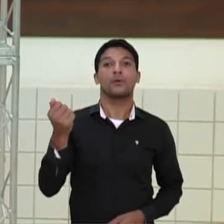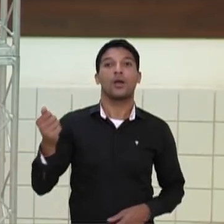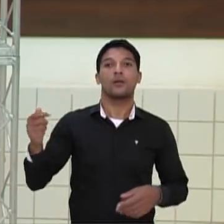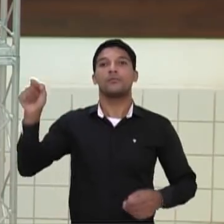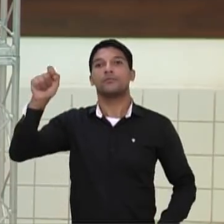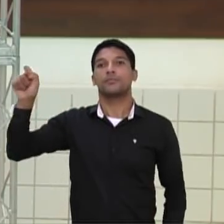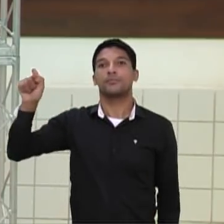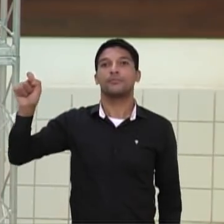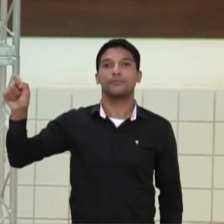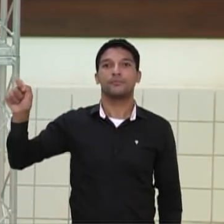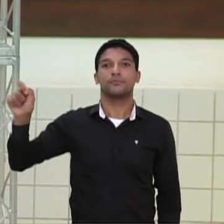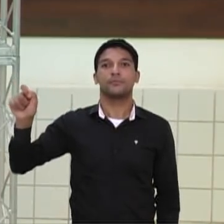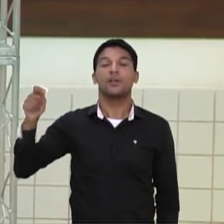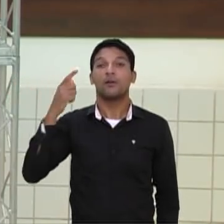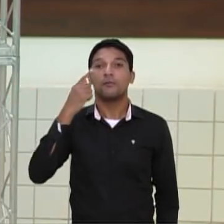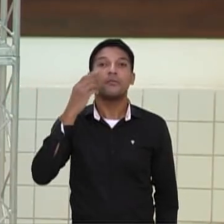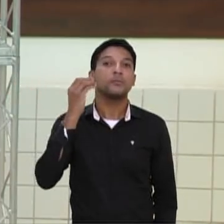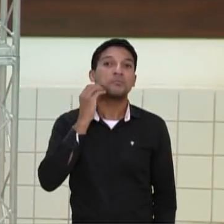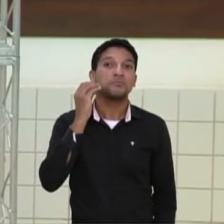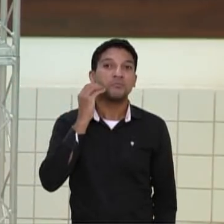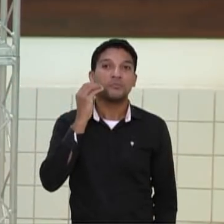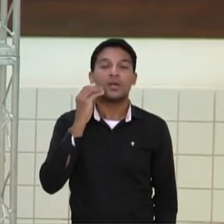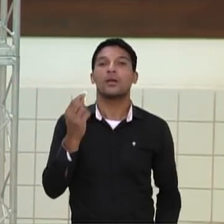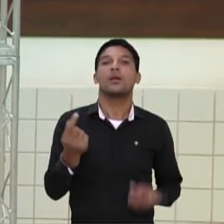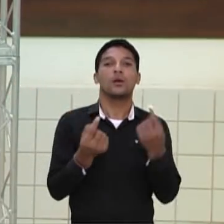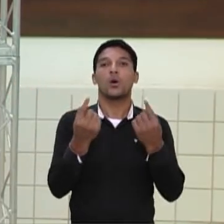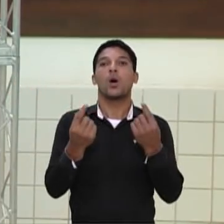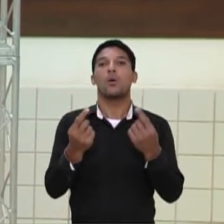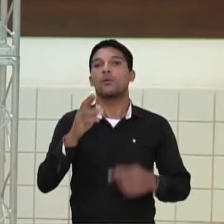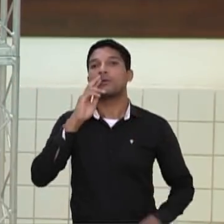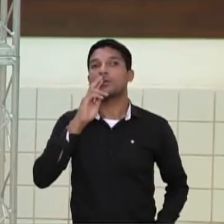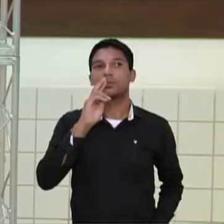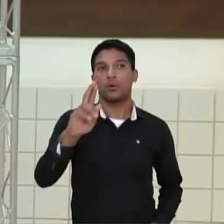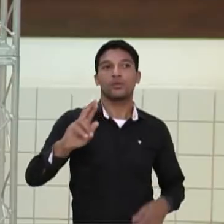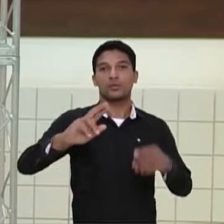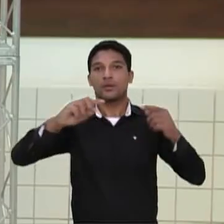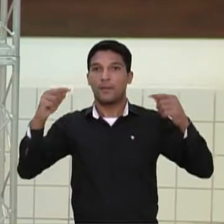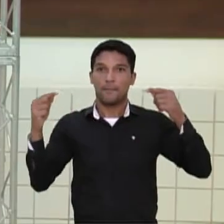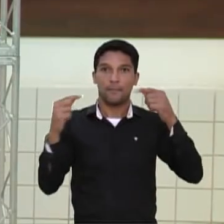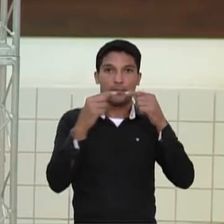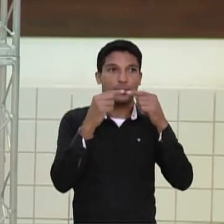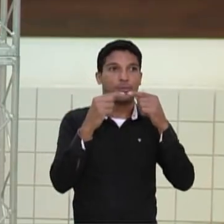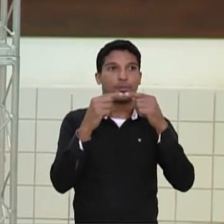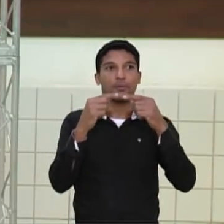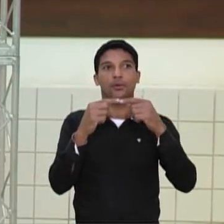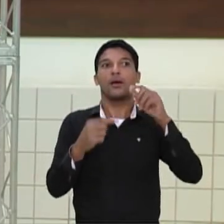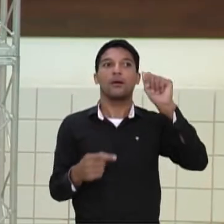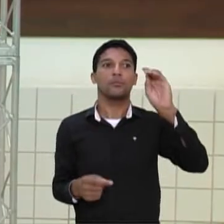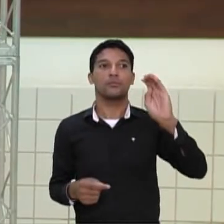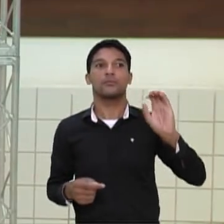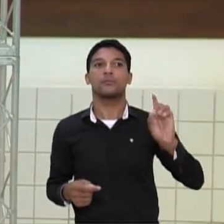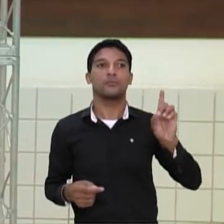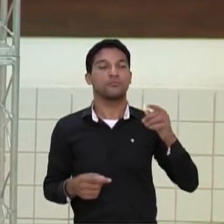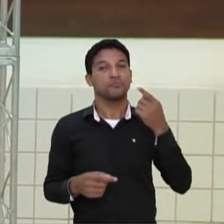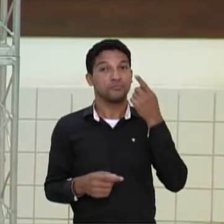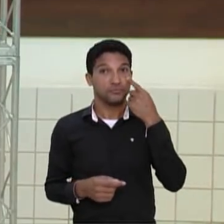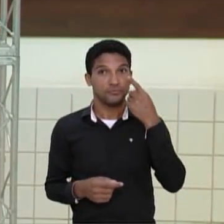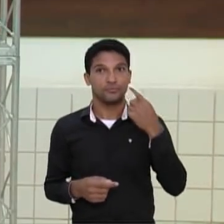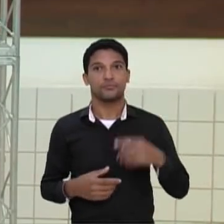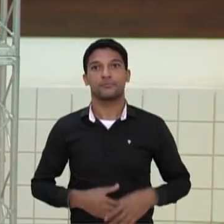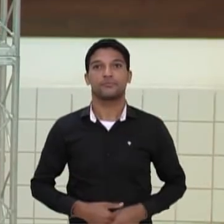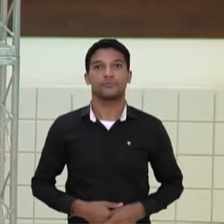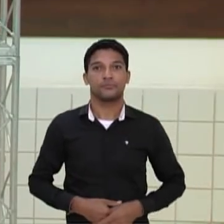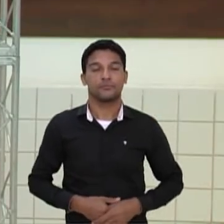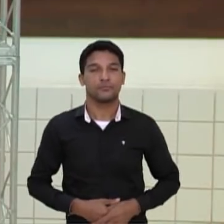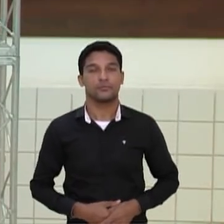padre agora realizar os testes para determinar qual alternativa corresponde a a parábola que